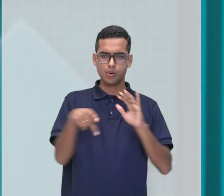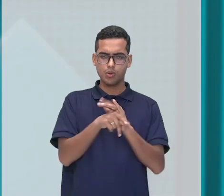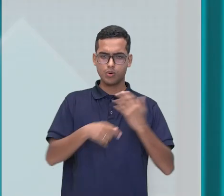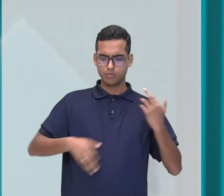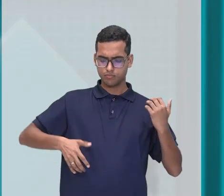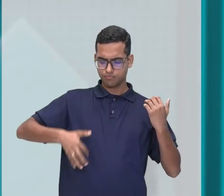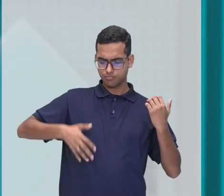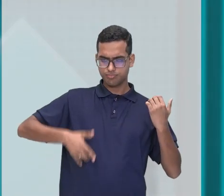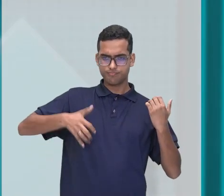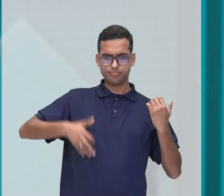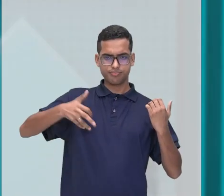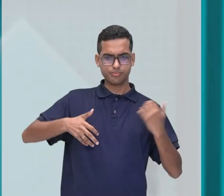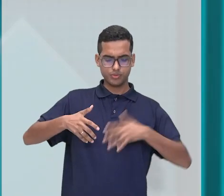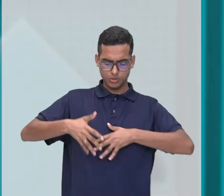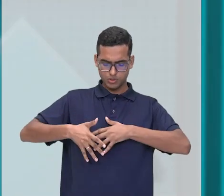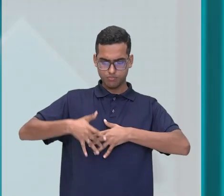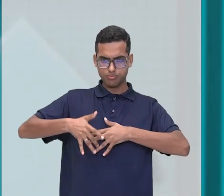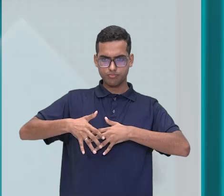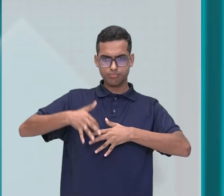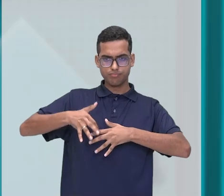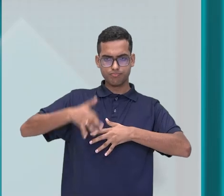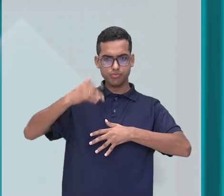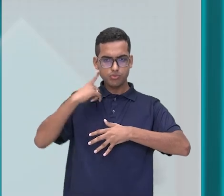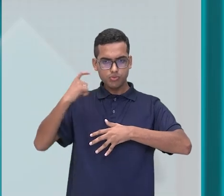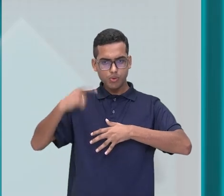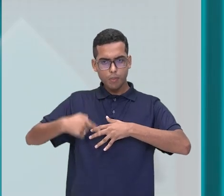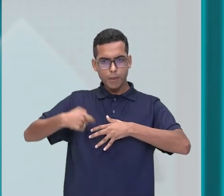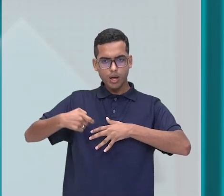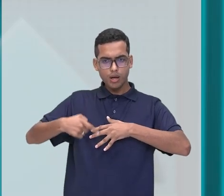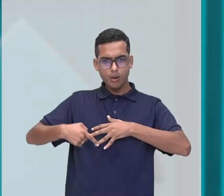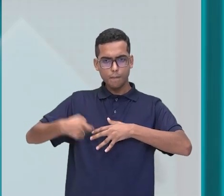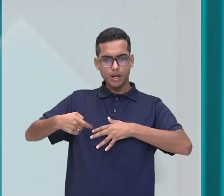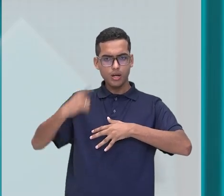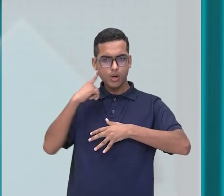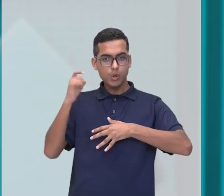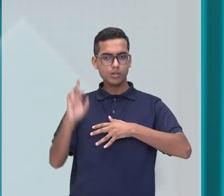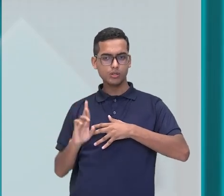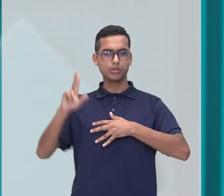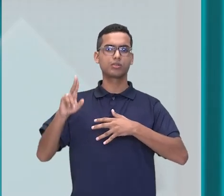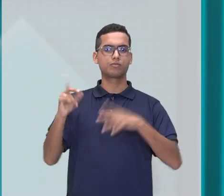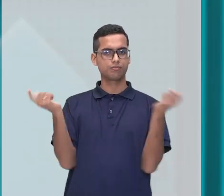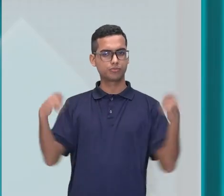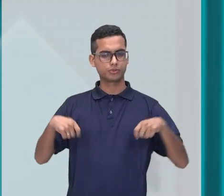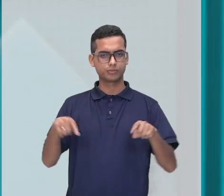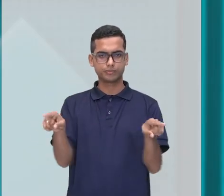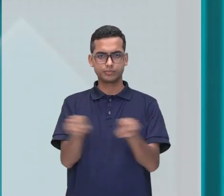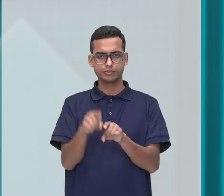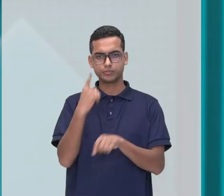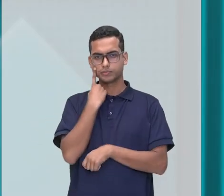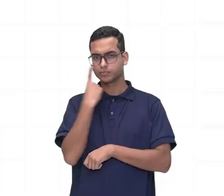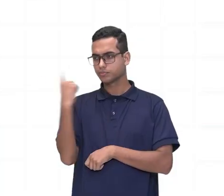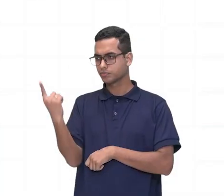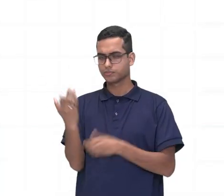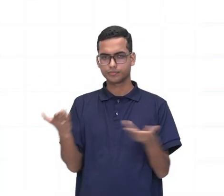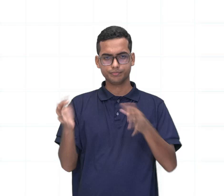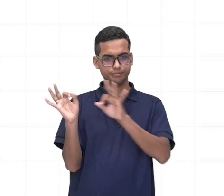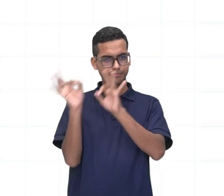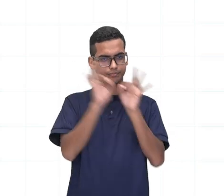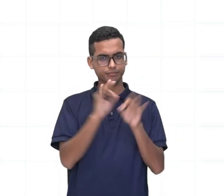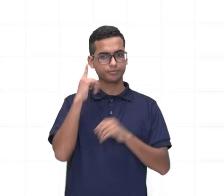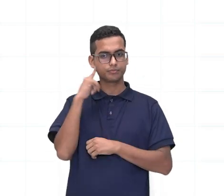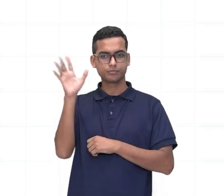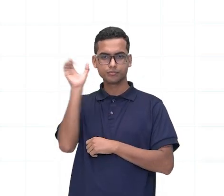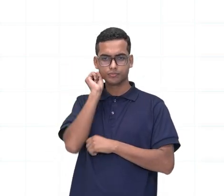aprender. Então, vamos ouvir agora um instrumento de cordofone, ou seja, instrumento de corda. Vamos ouvi-lo?